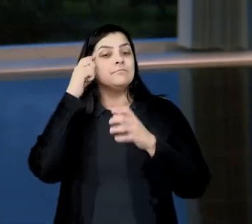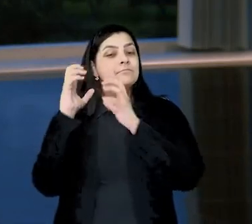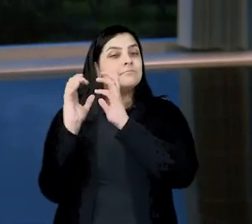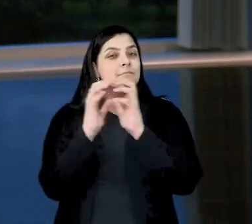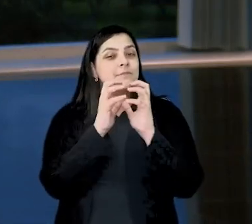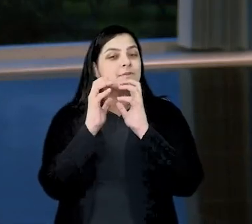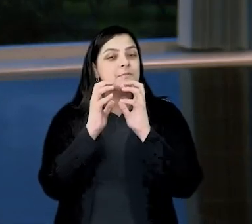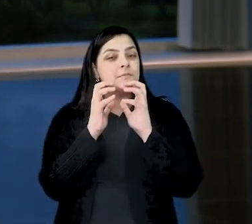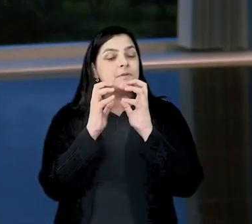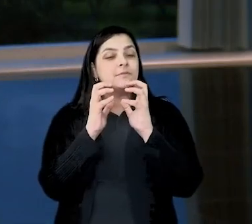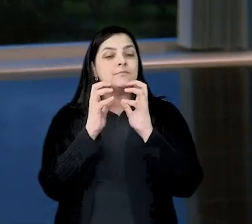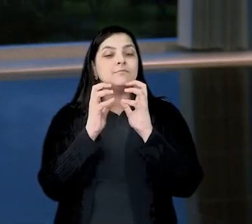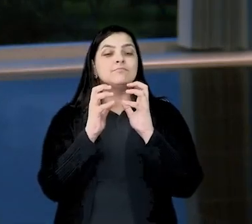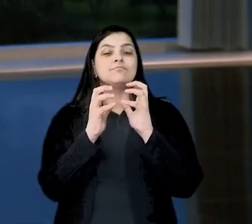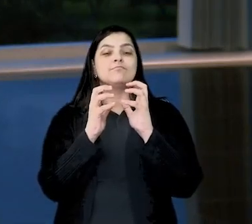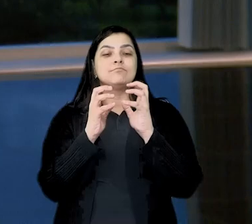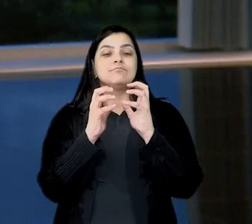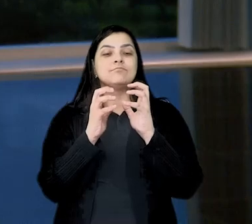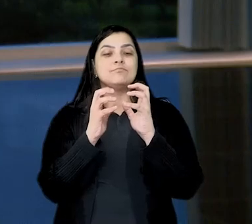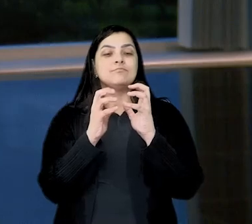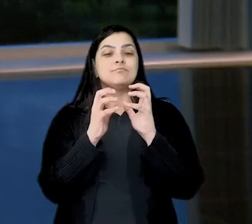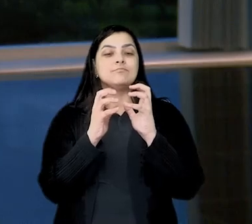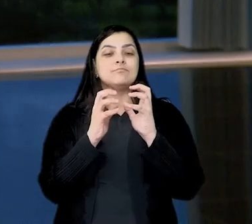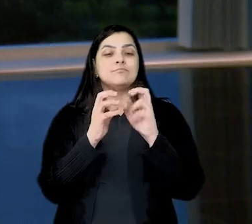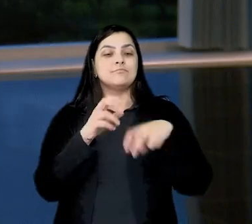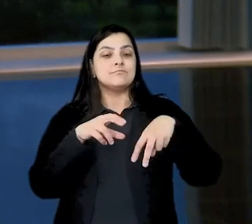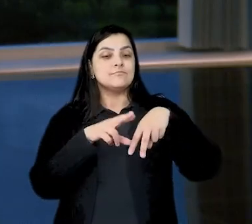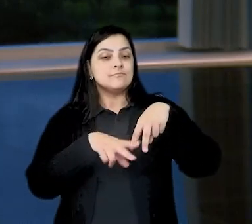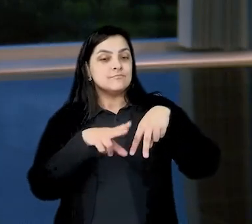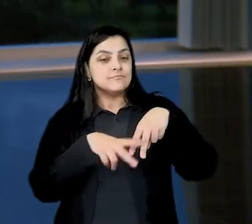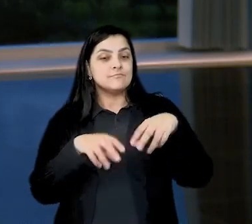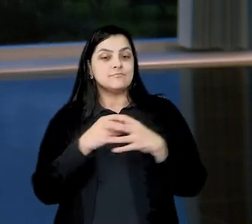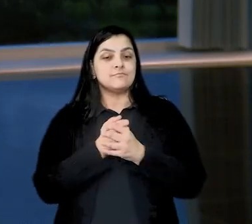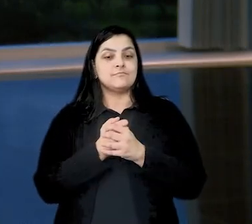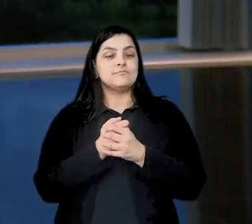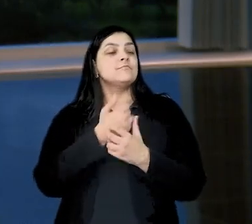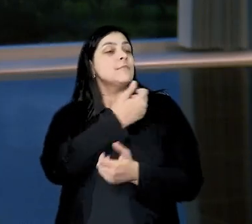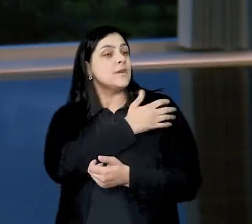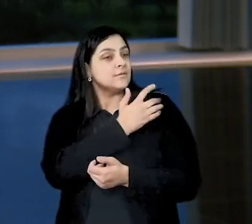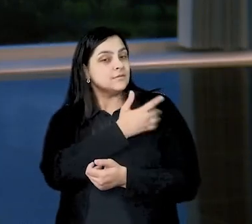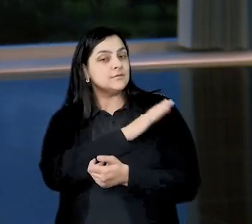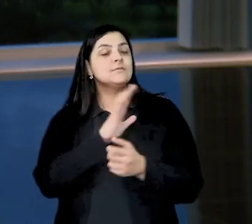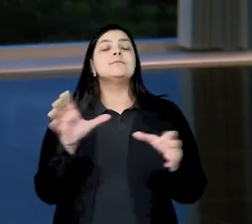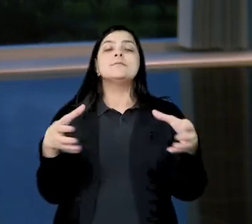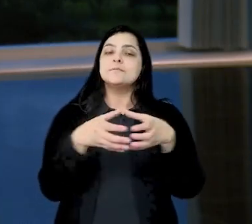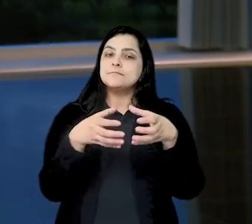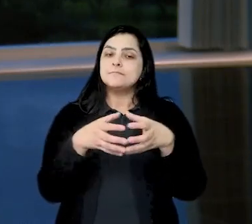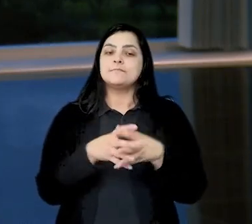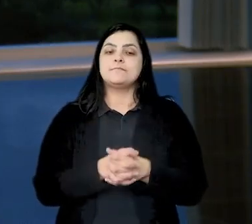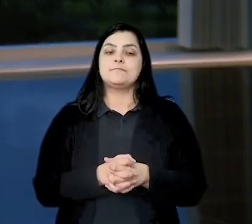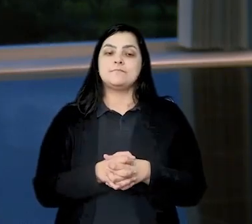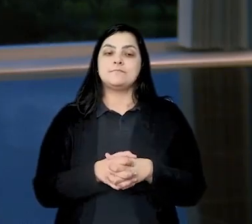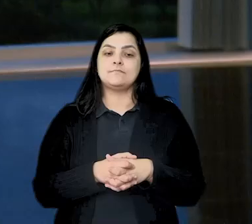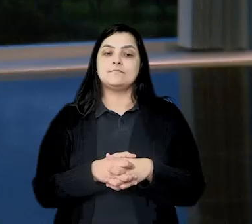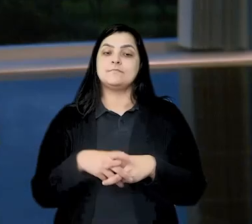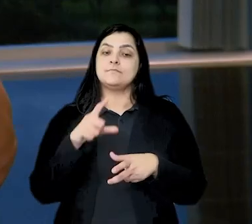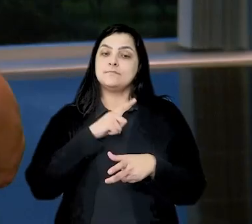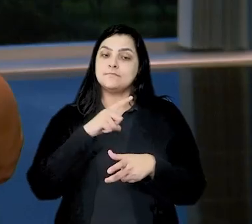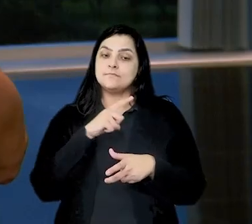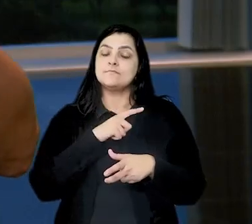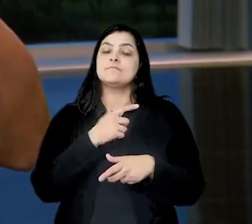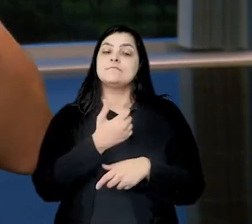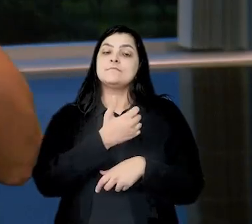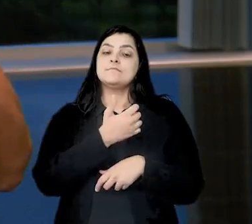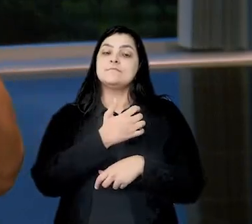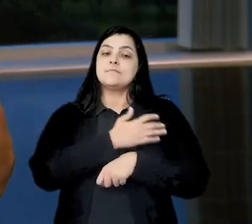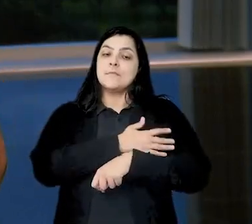que o pensamento é um cheiro, aí cheirinha é artista,